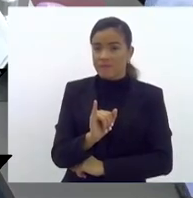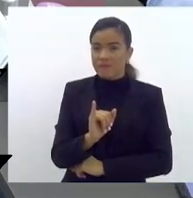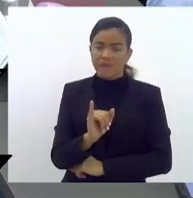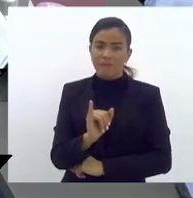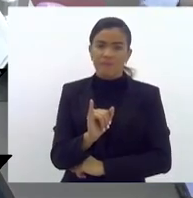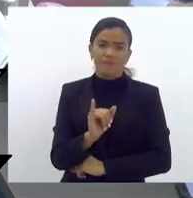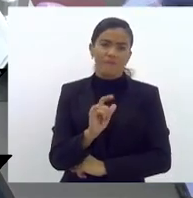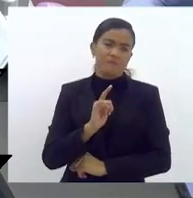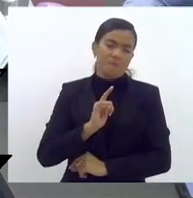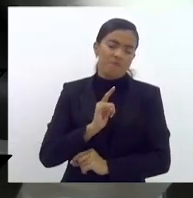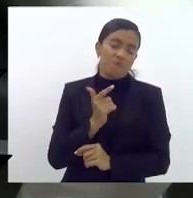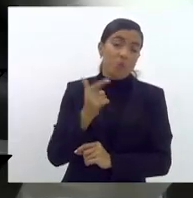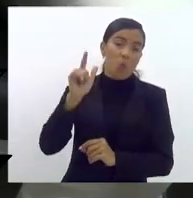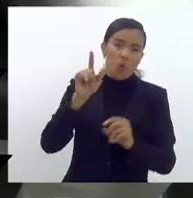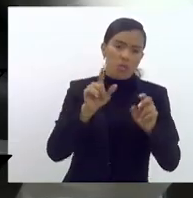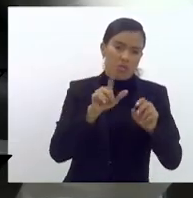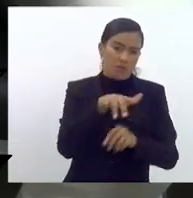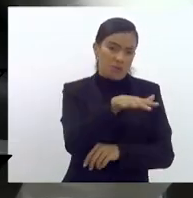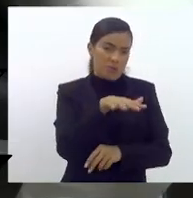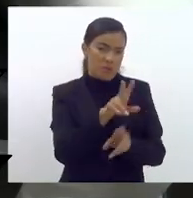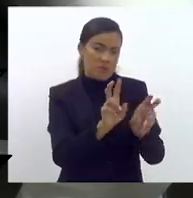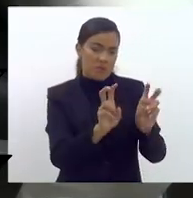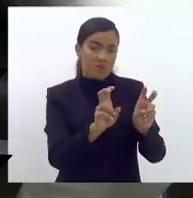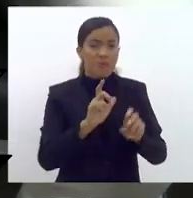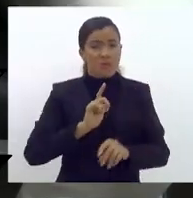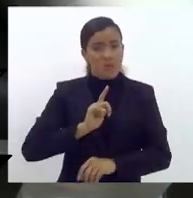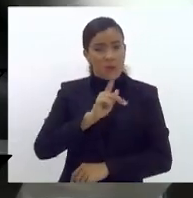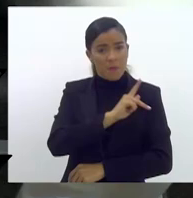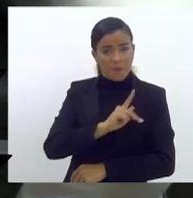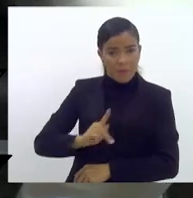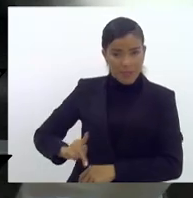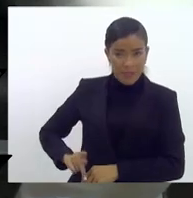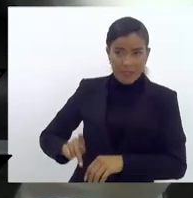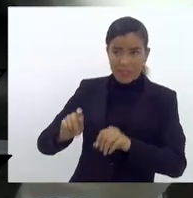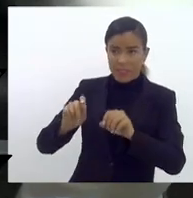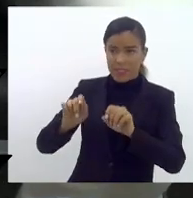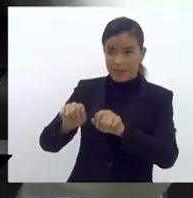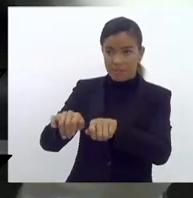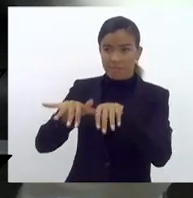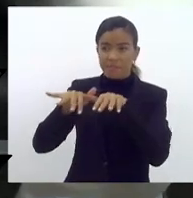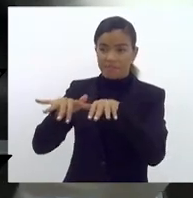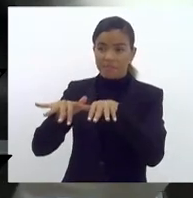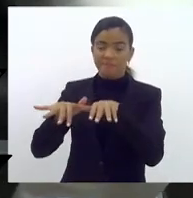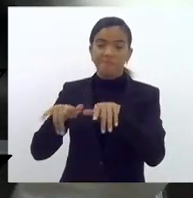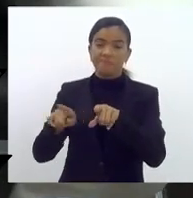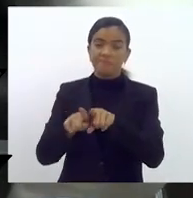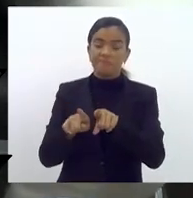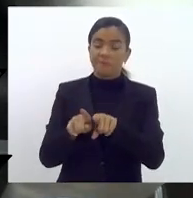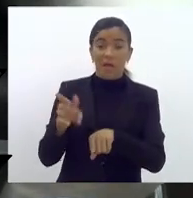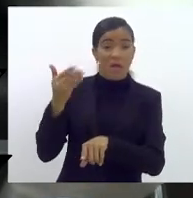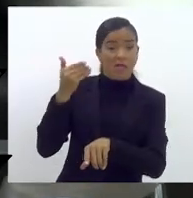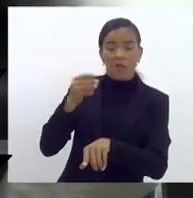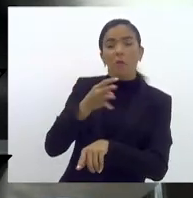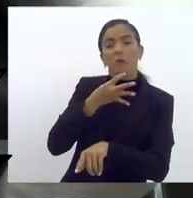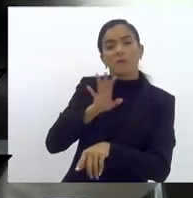outros motivos tava até o presidente da Câmara que eu não conhecia eu conheci nessa data